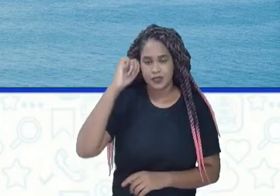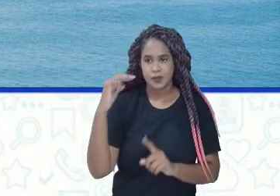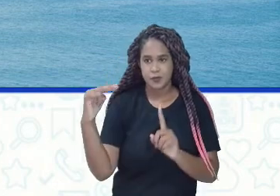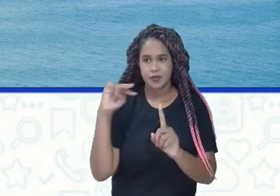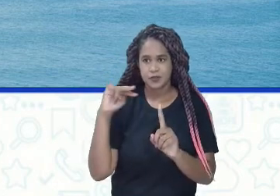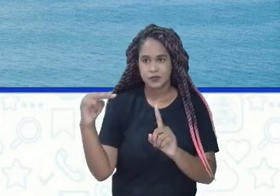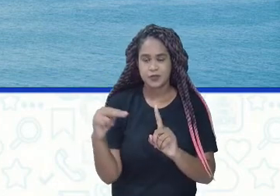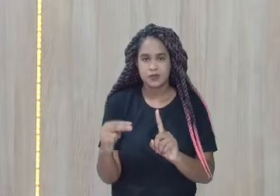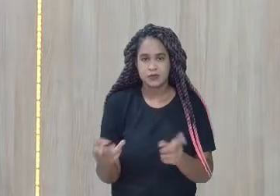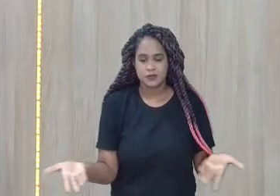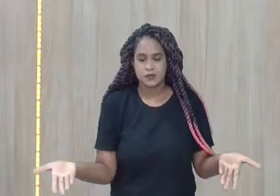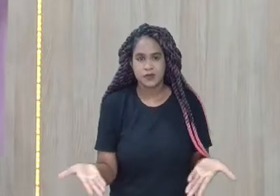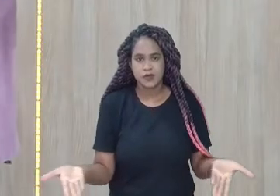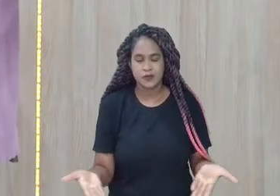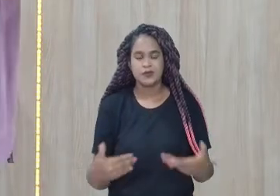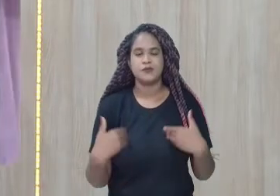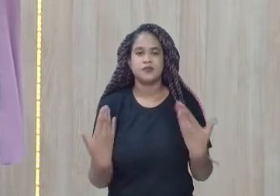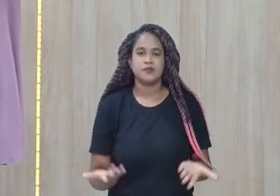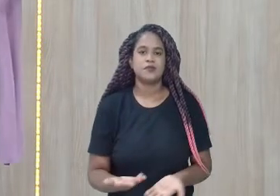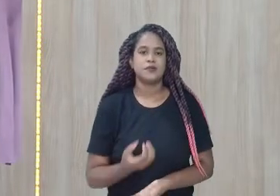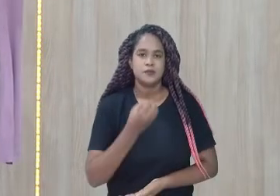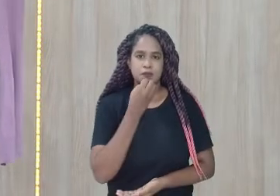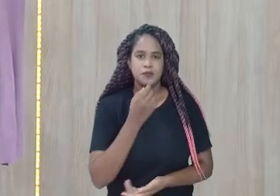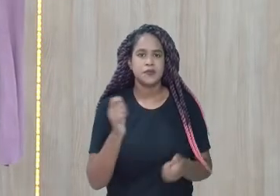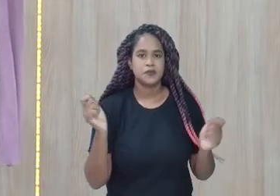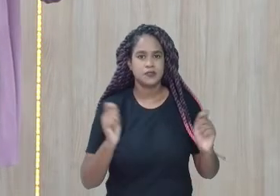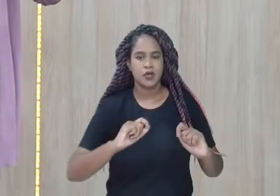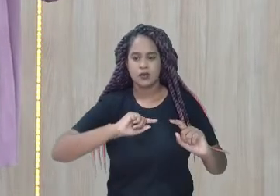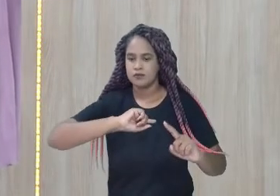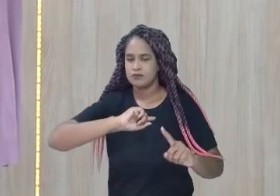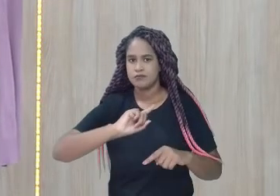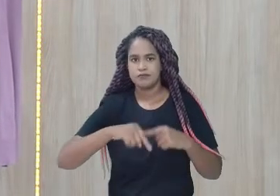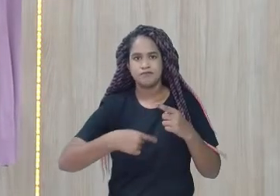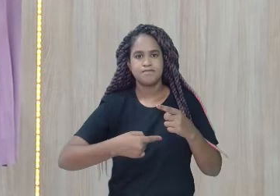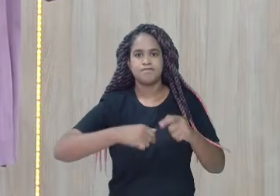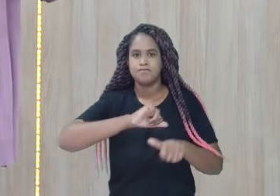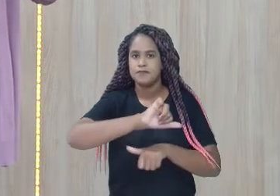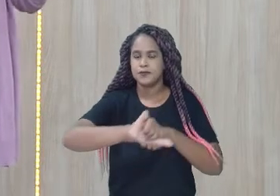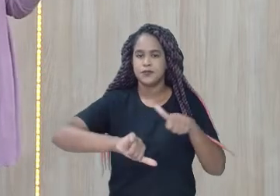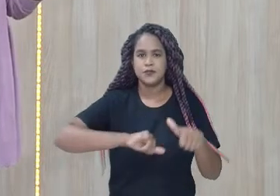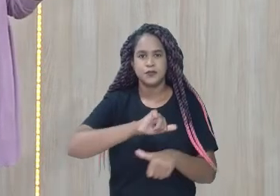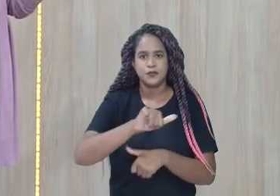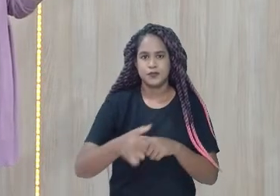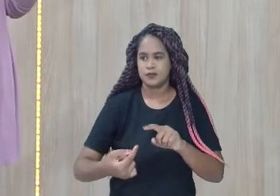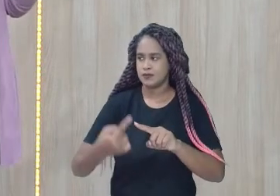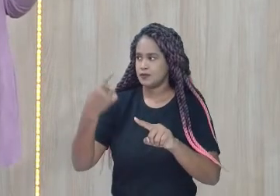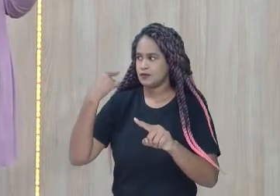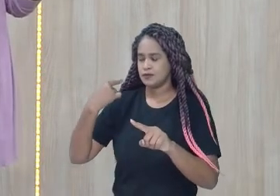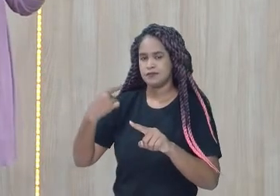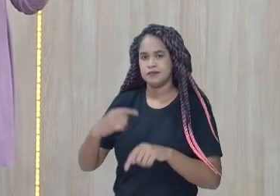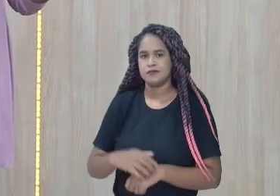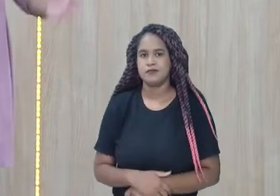o contemporâneo. Então, dá sempre tempo da gente trabalhar para tentar modificar o que o passado